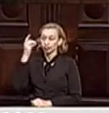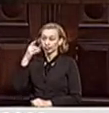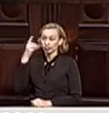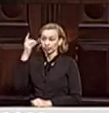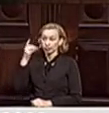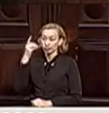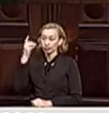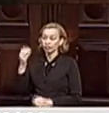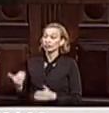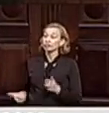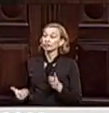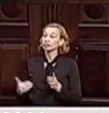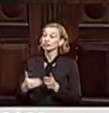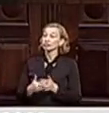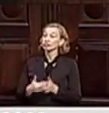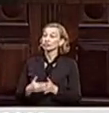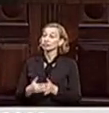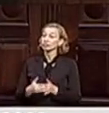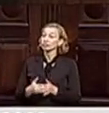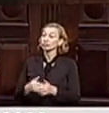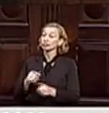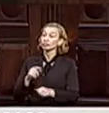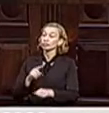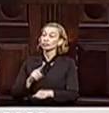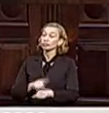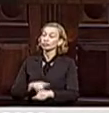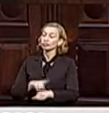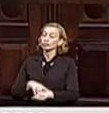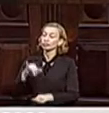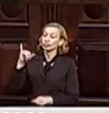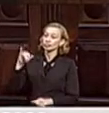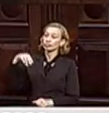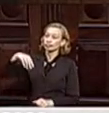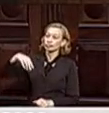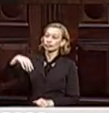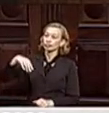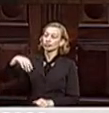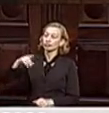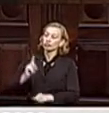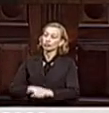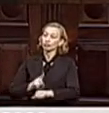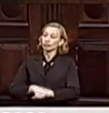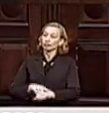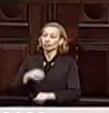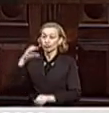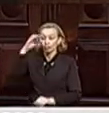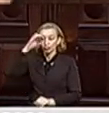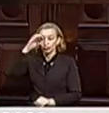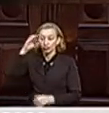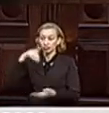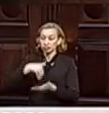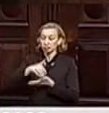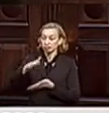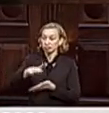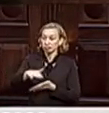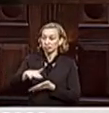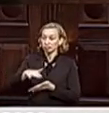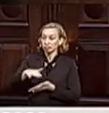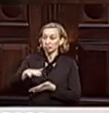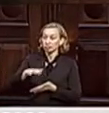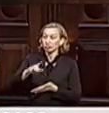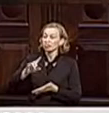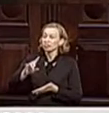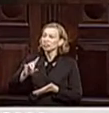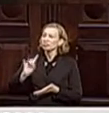a autorização. Logo depois, foi cassado. E só depois